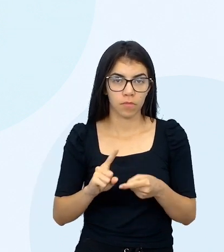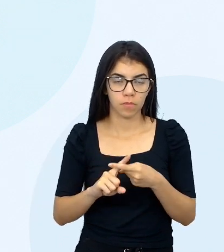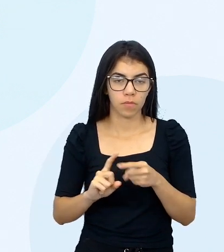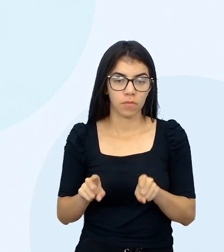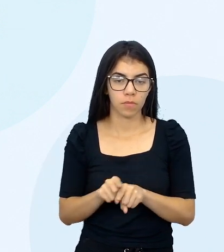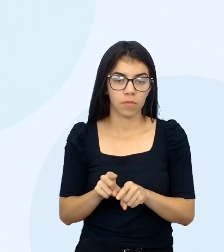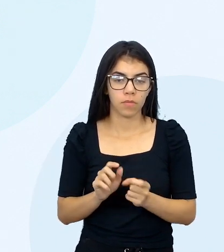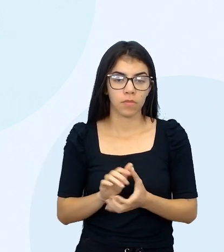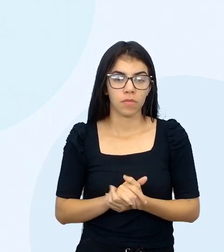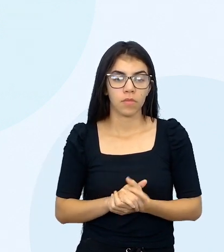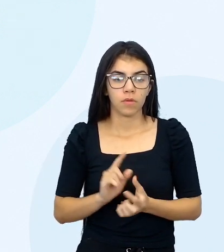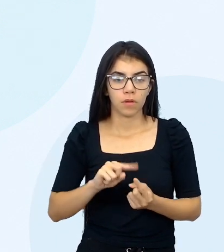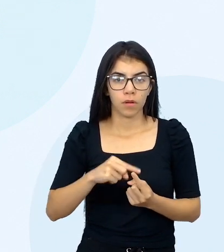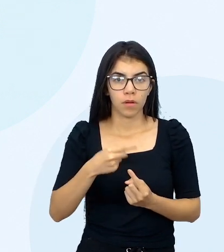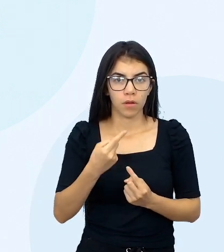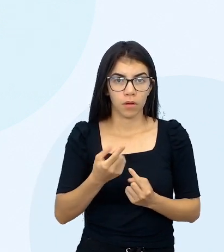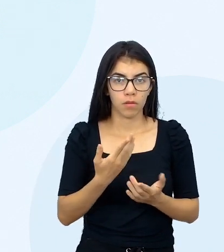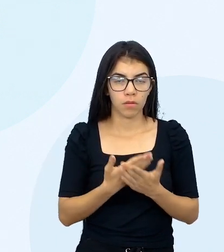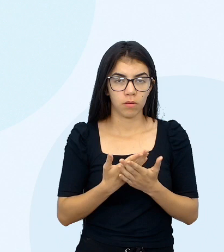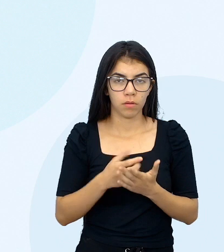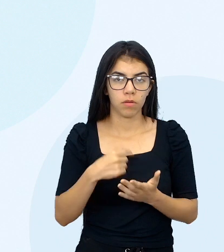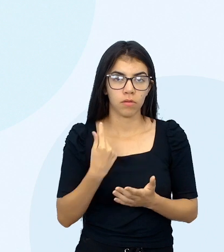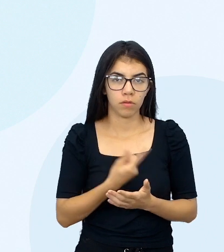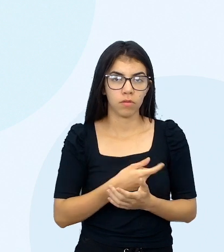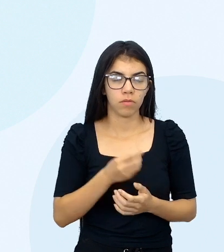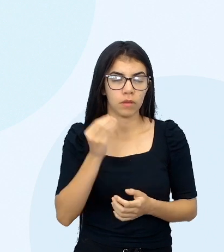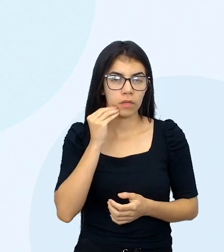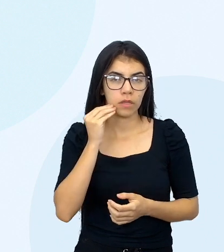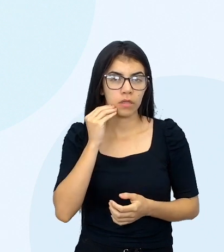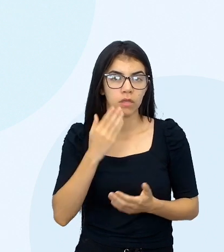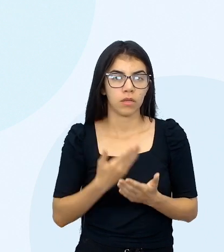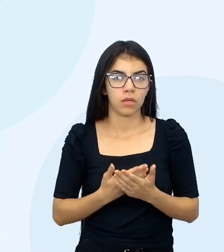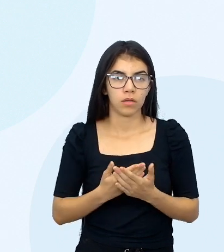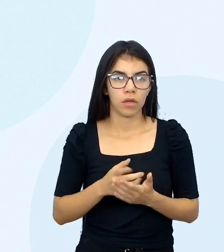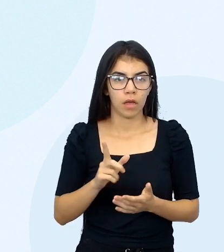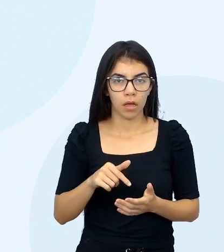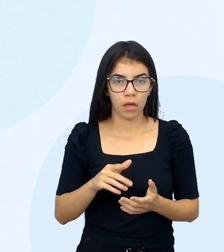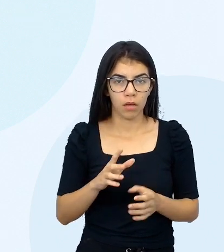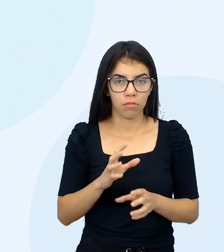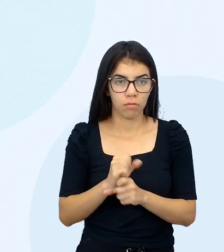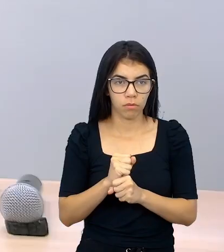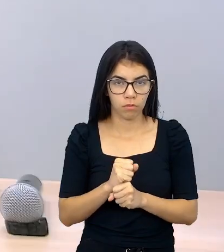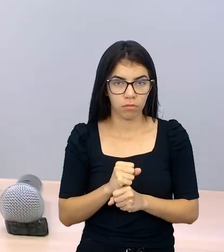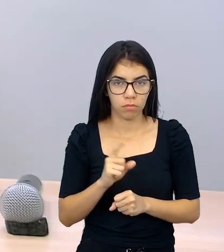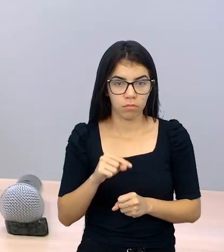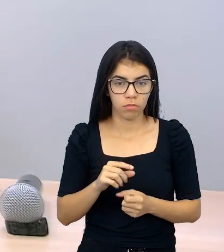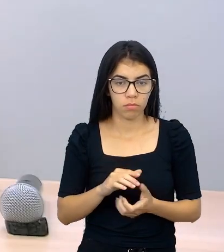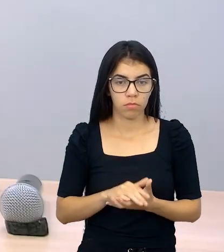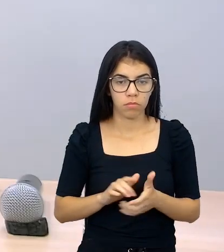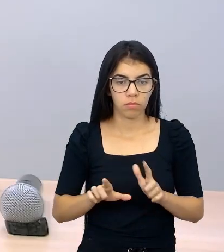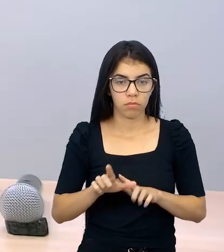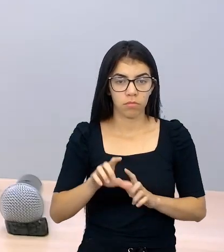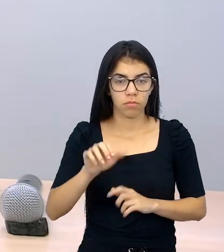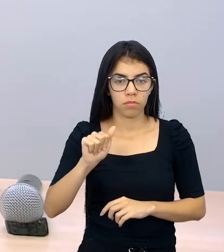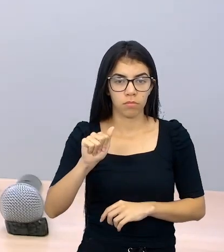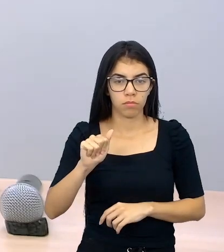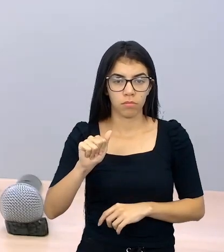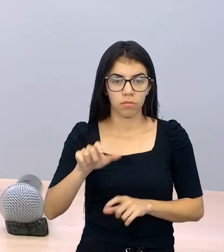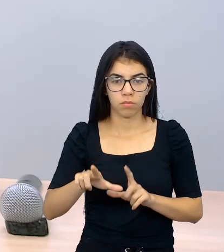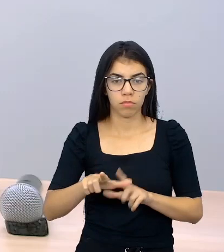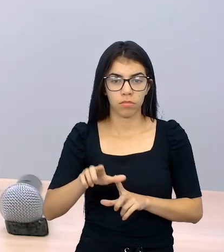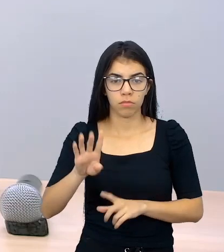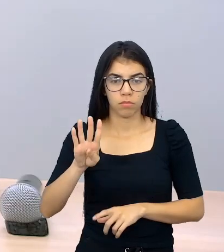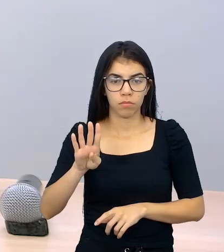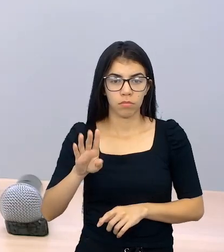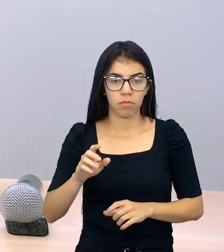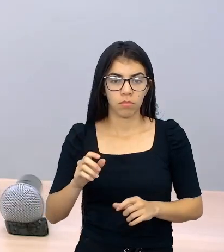Perfeito. Tá bom? Na próxima aula, a gente vai chegar nessa reta, tá, Osmar? Legal. Então, para chegar na reta, eu vou ter que descobrir o coeficiente A, eu vou ter que descobrir o coeficiente B,